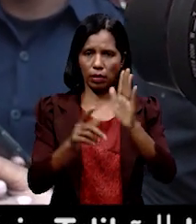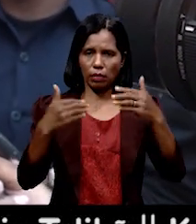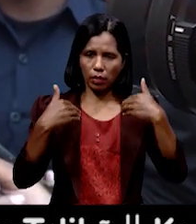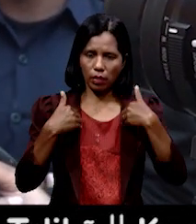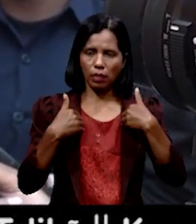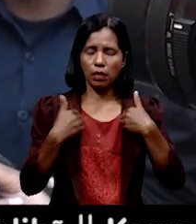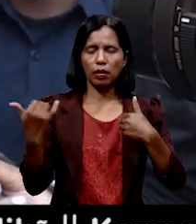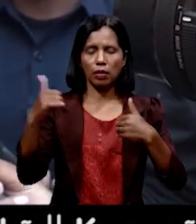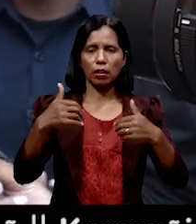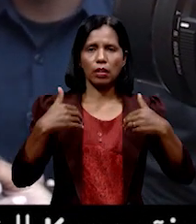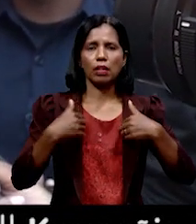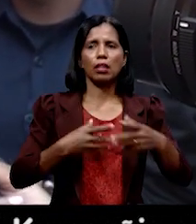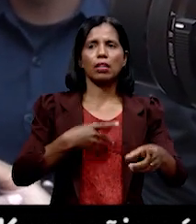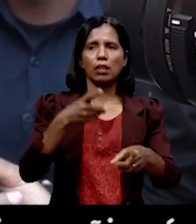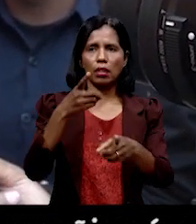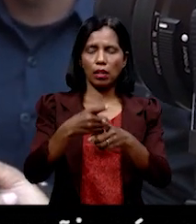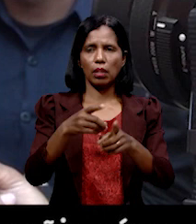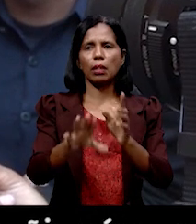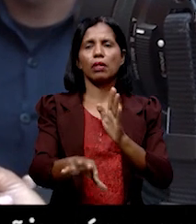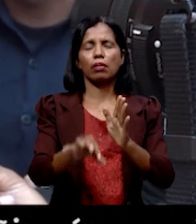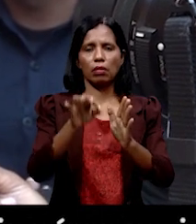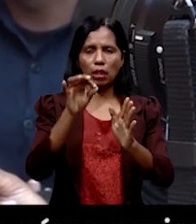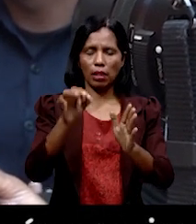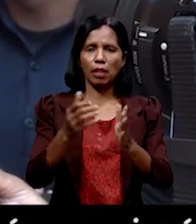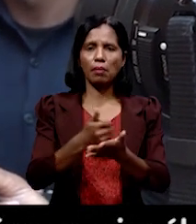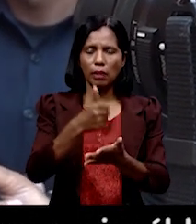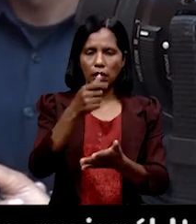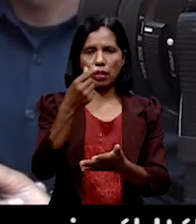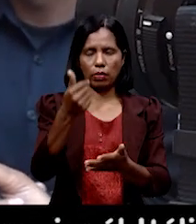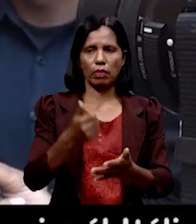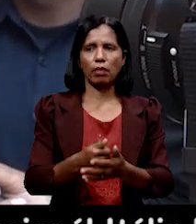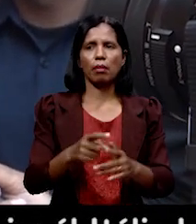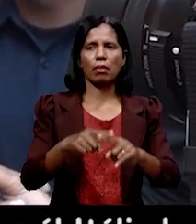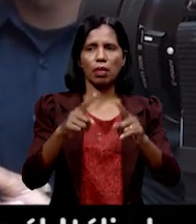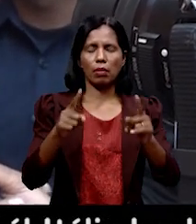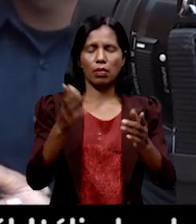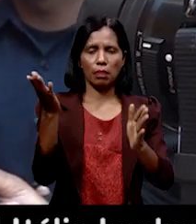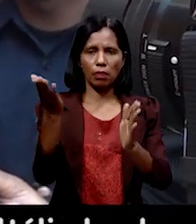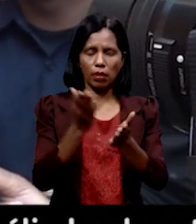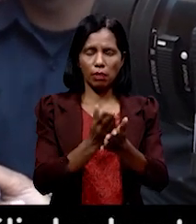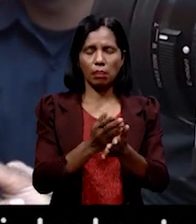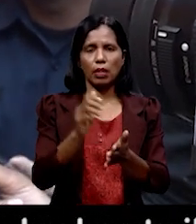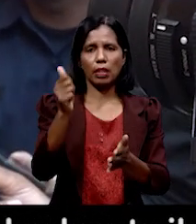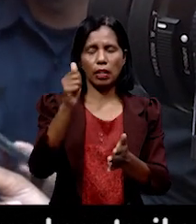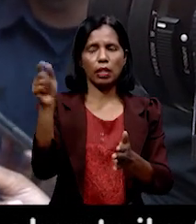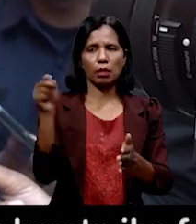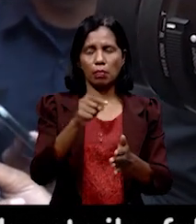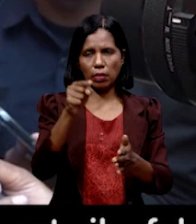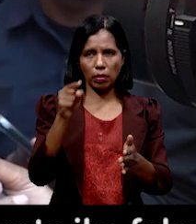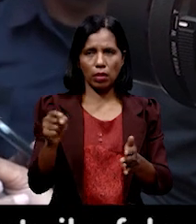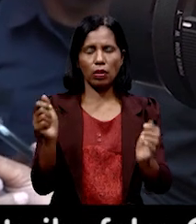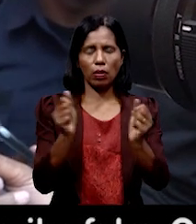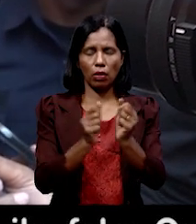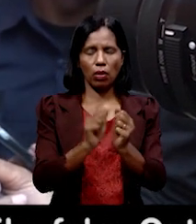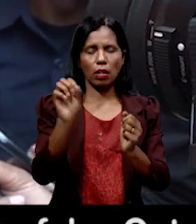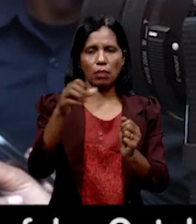é direito para atuar lucro. Mas, bem, ele limita para 10%. Ou 15%. Lá, bem,